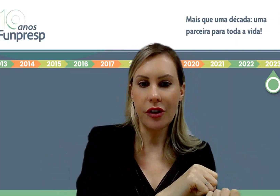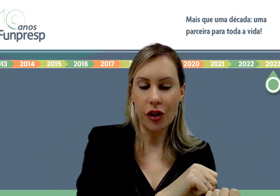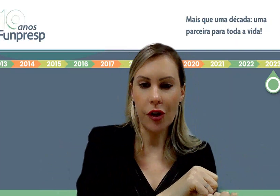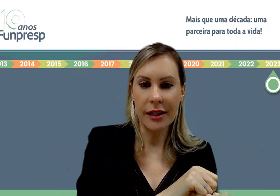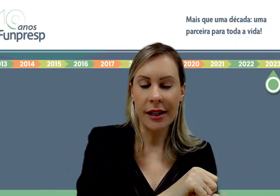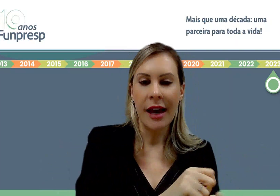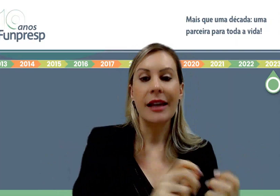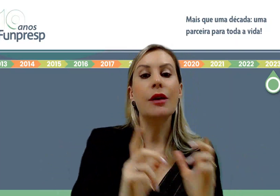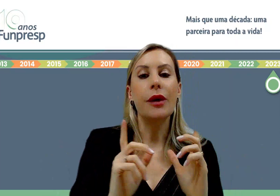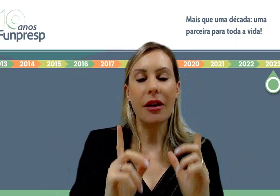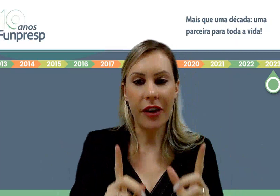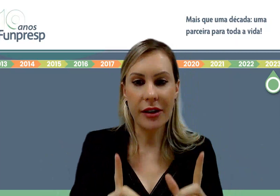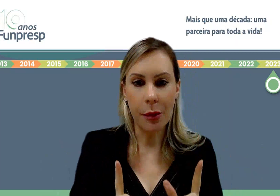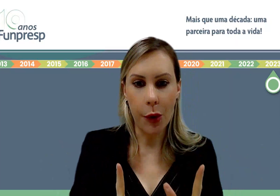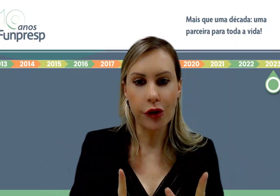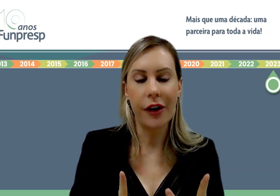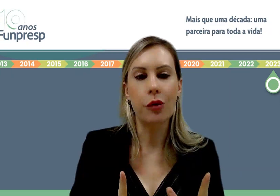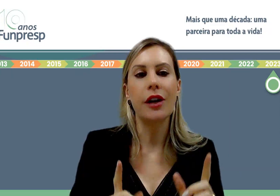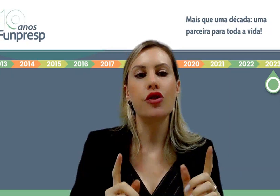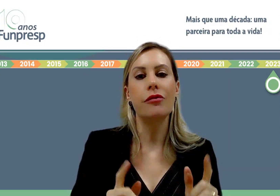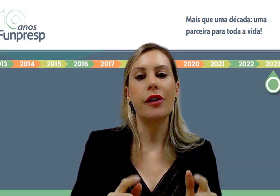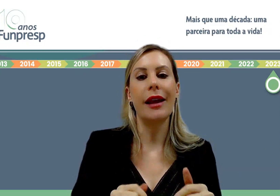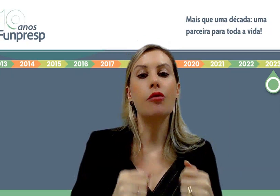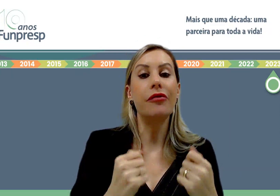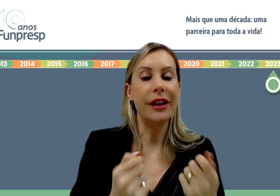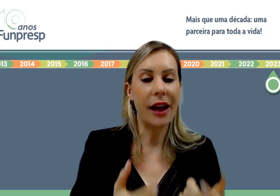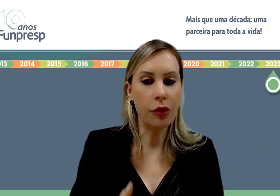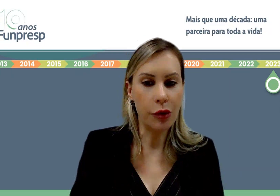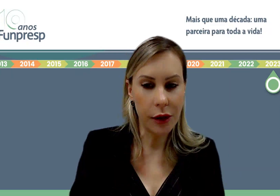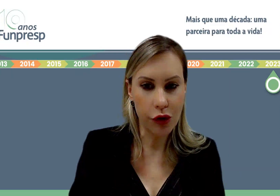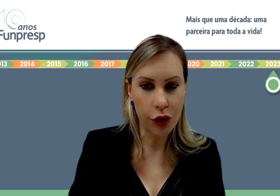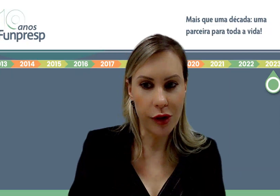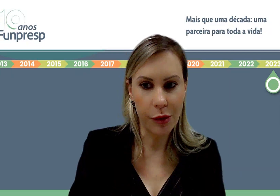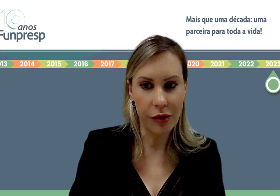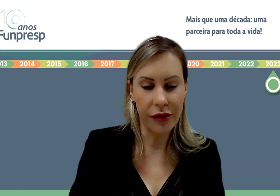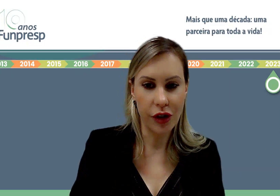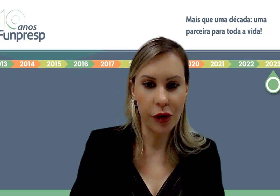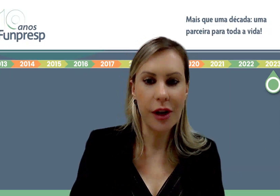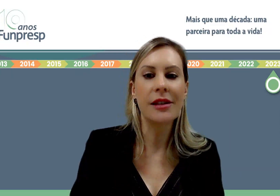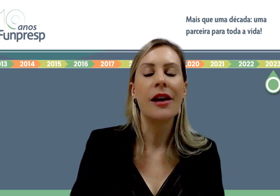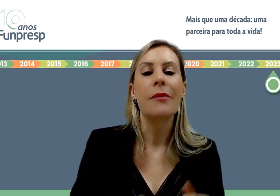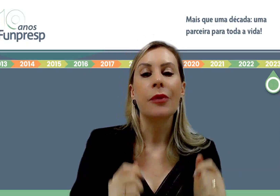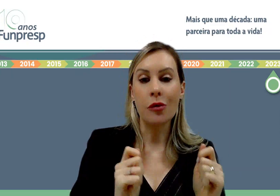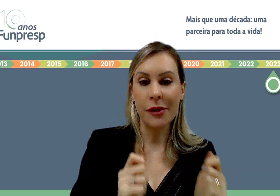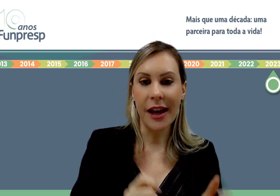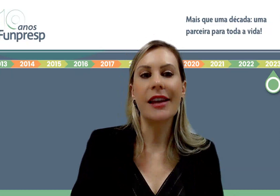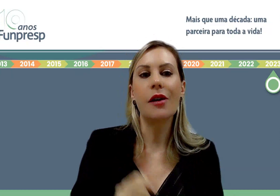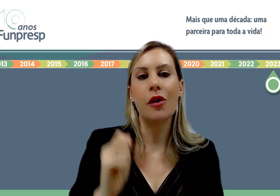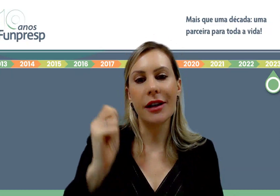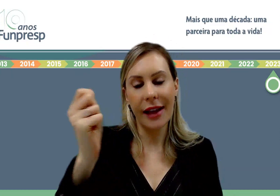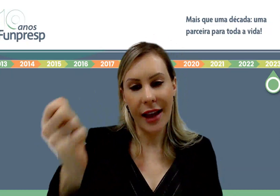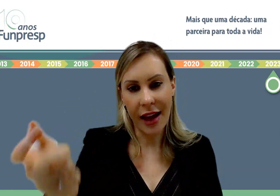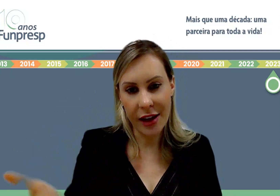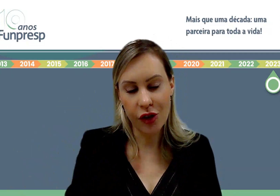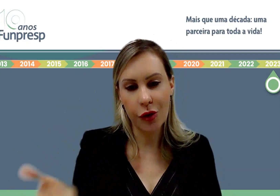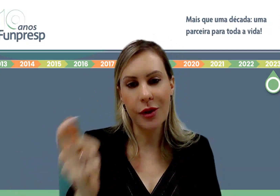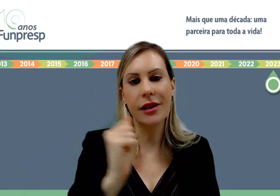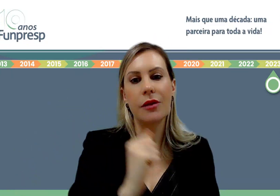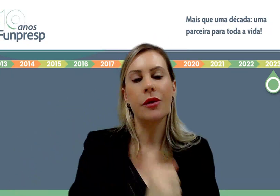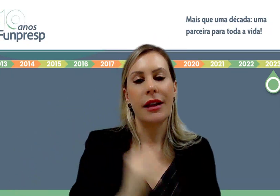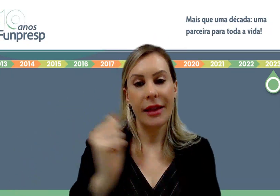em 2022. Então, quem fez aporte facultativo até o final do ano de 2022 consegue agora ter